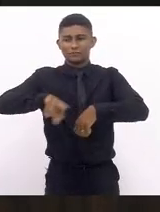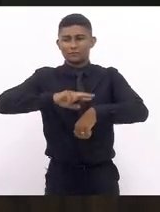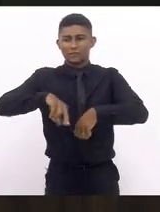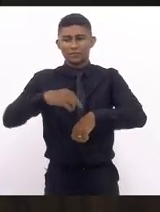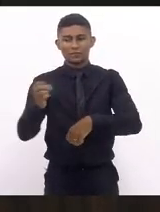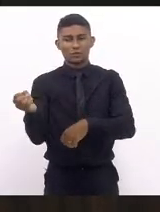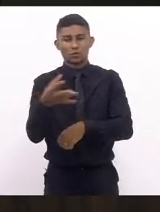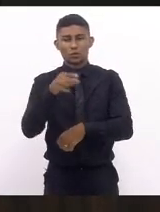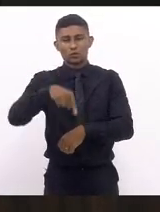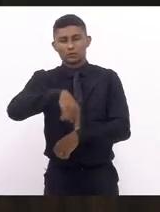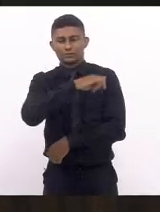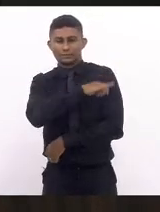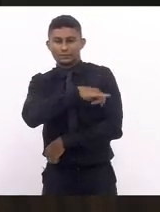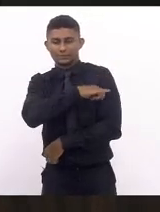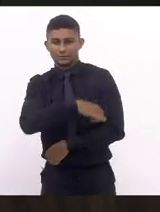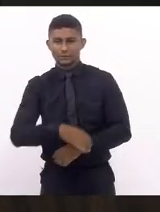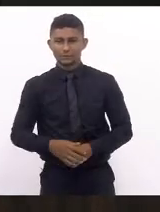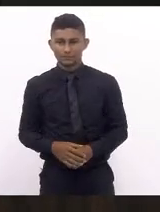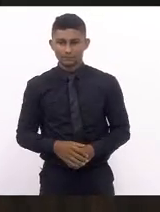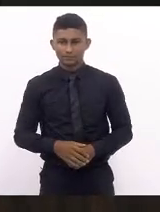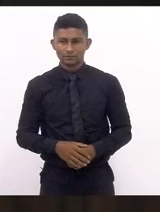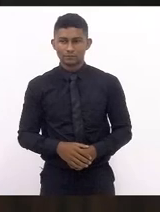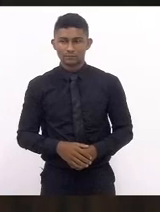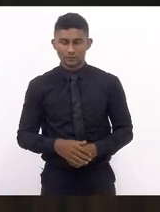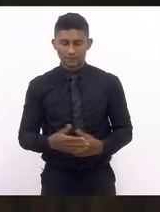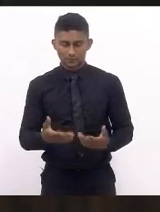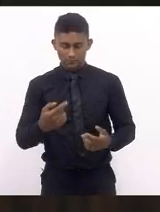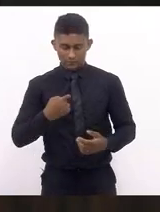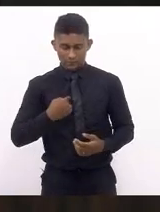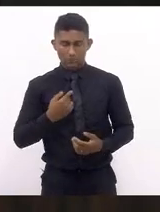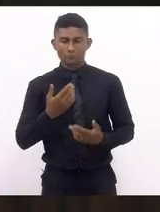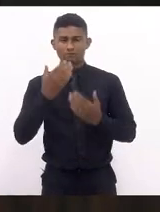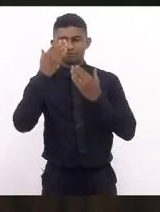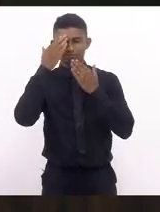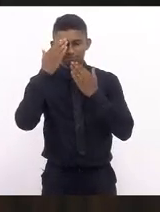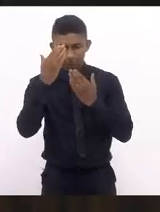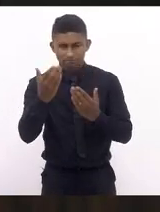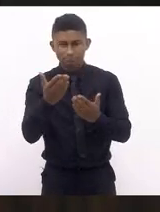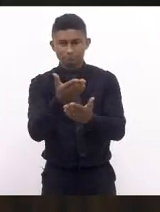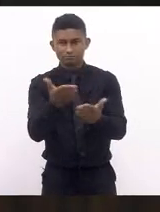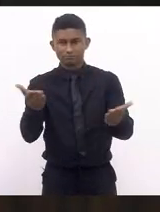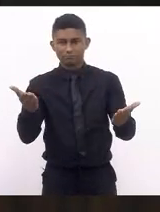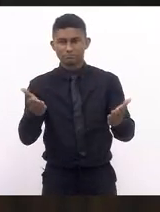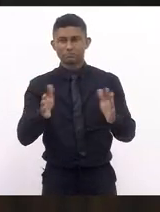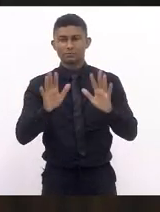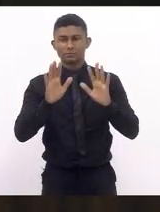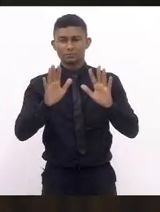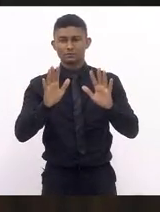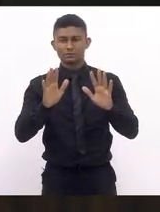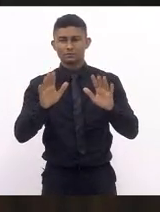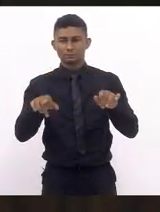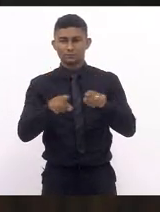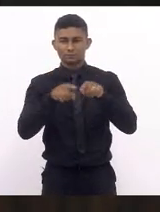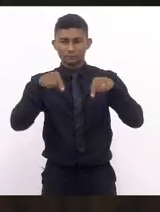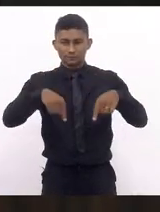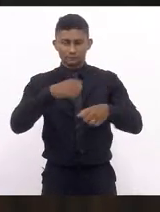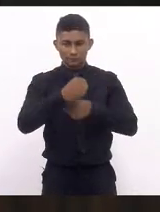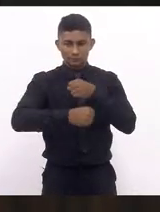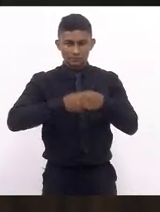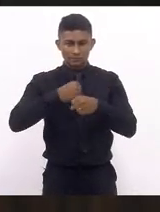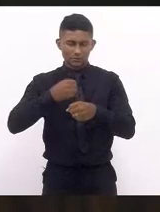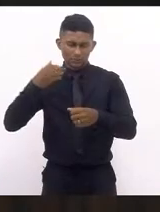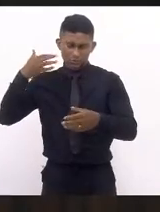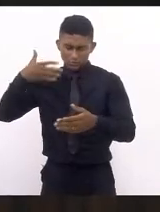Janeiro e eu quero aqui em meu nome agradecer a palavra mas agradecer tudo que passamos desse ano mano